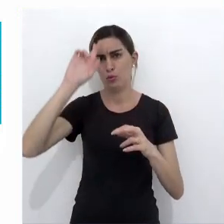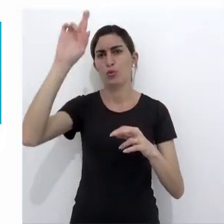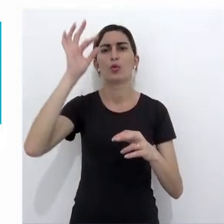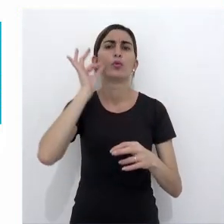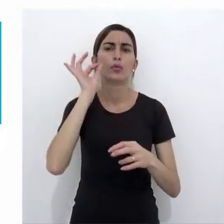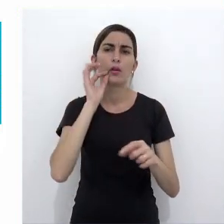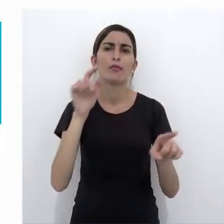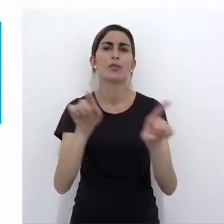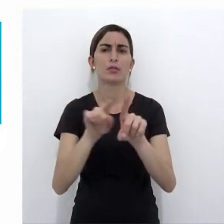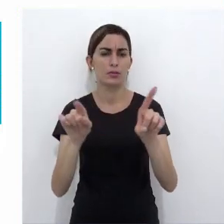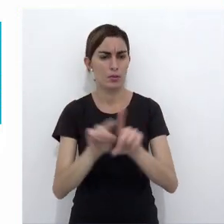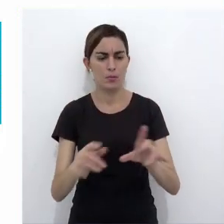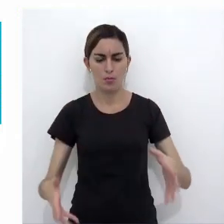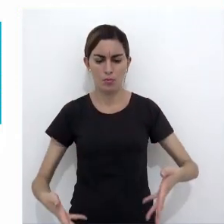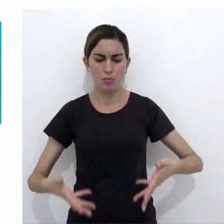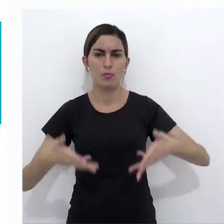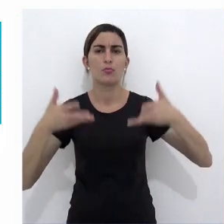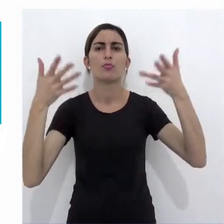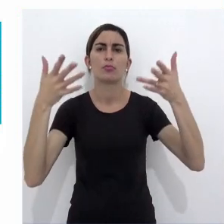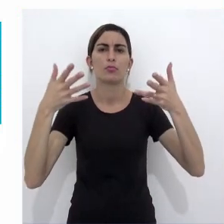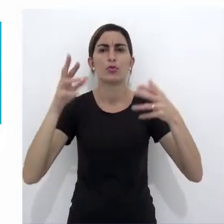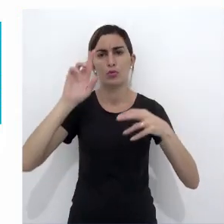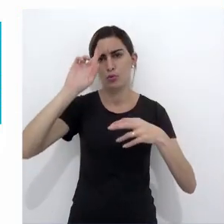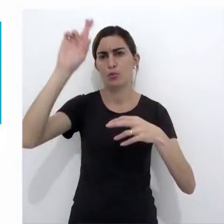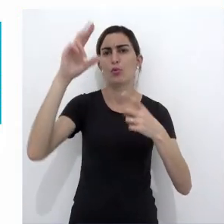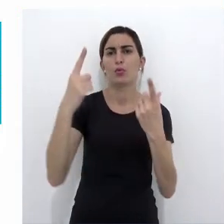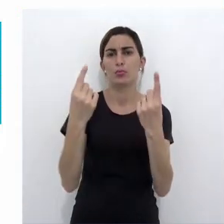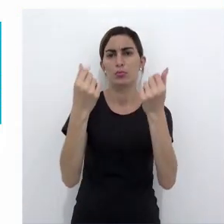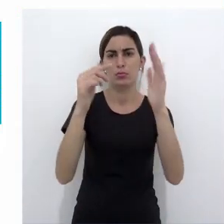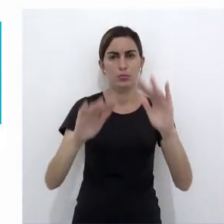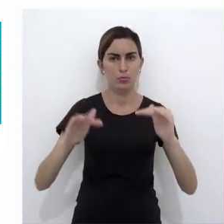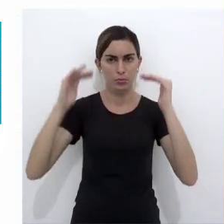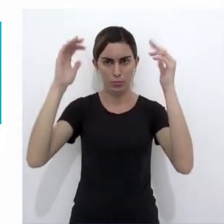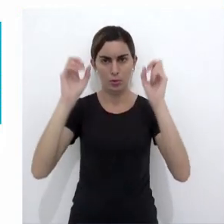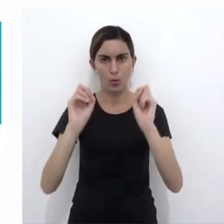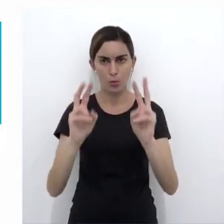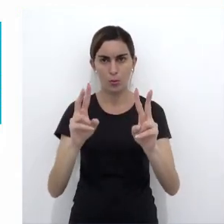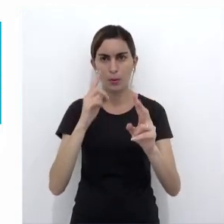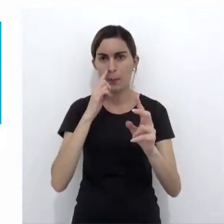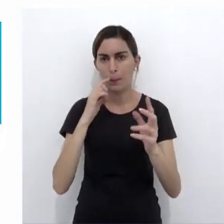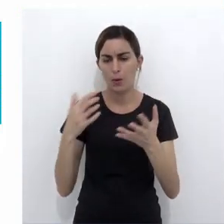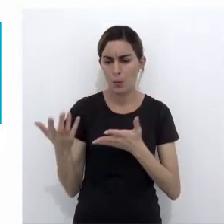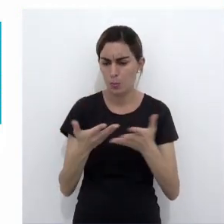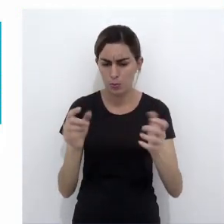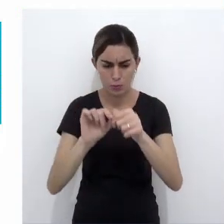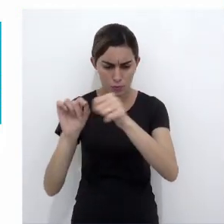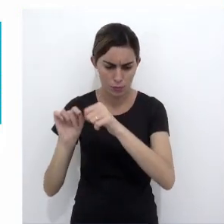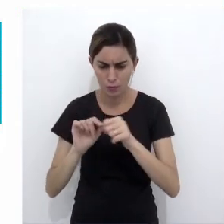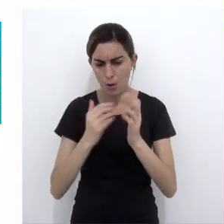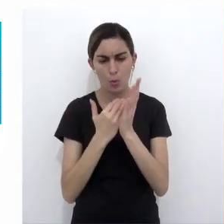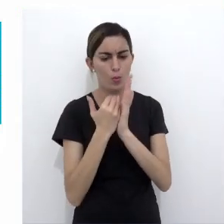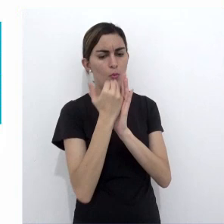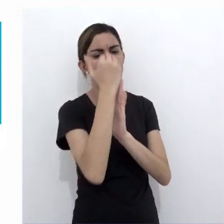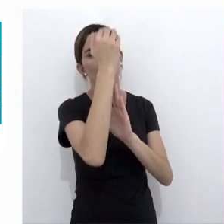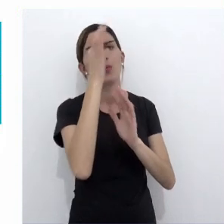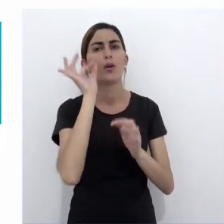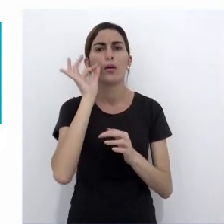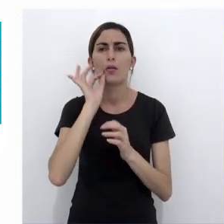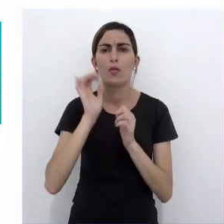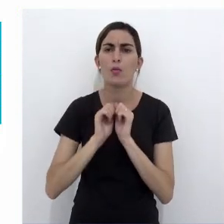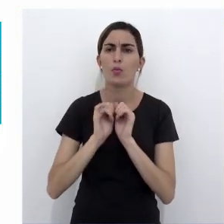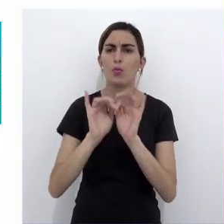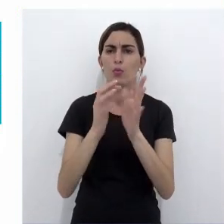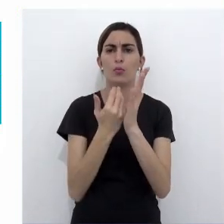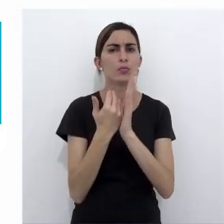também passaram a ser, na realidade, os donos do poder, ok? A produção do café aumentou